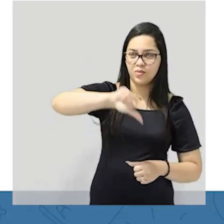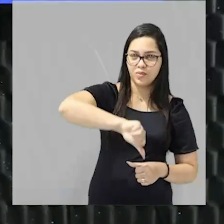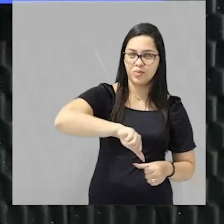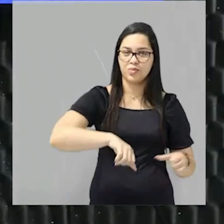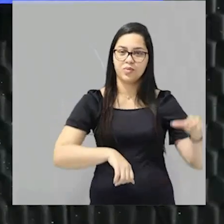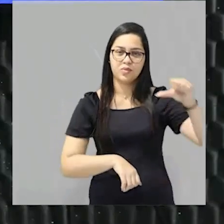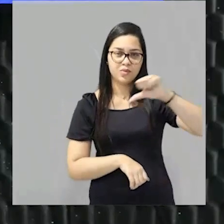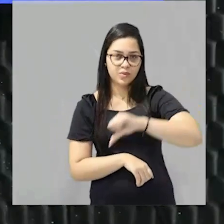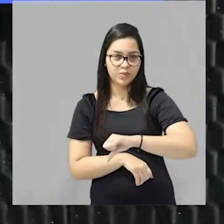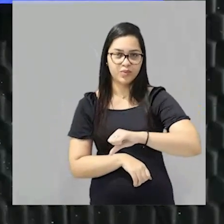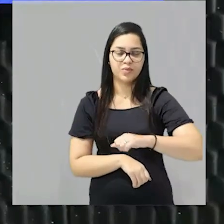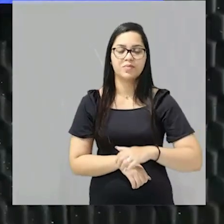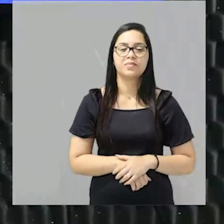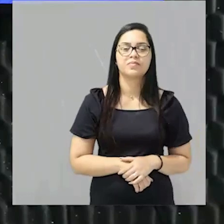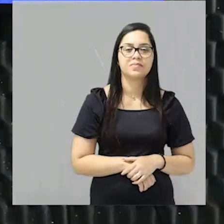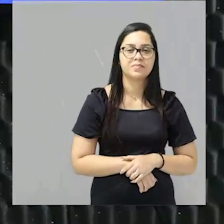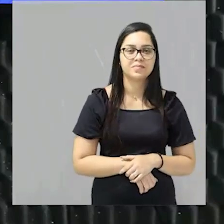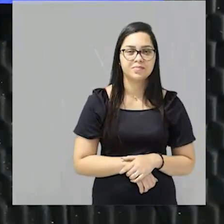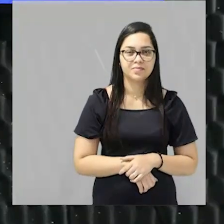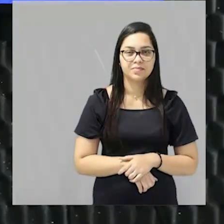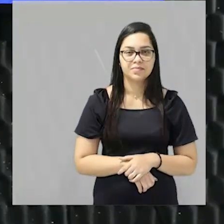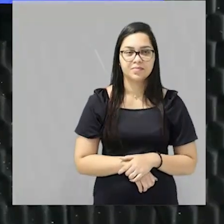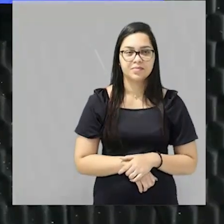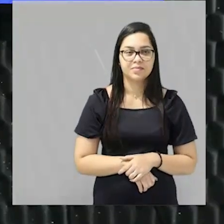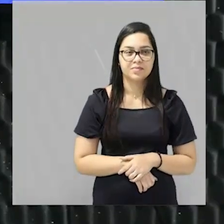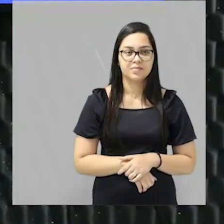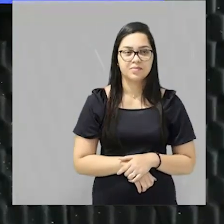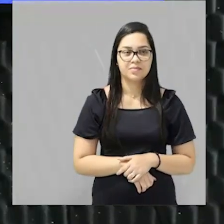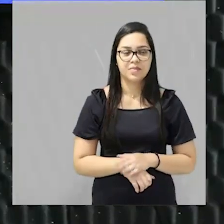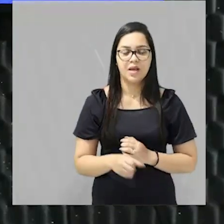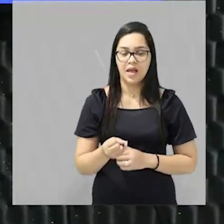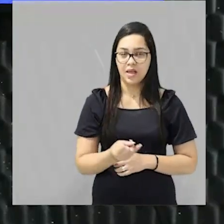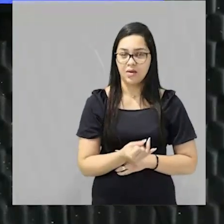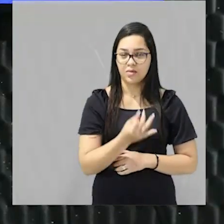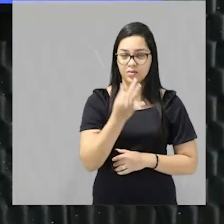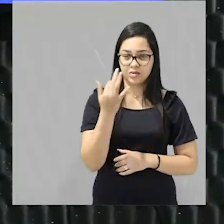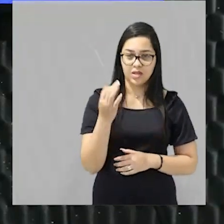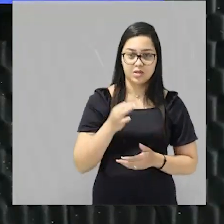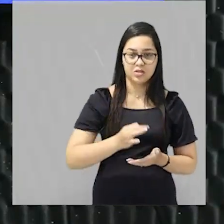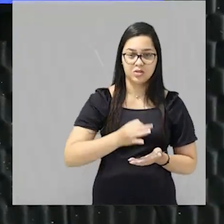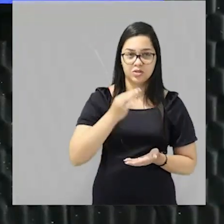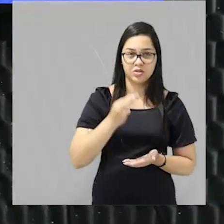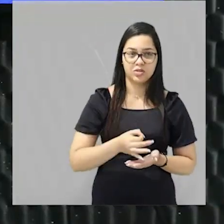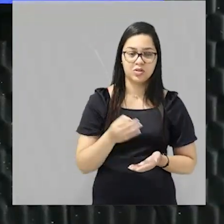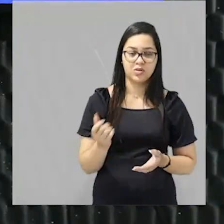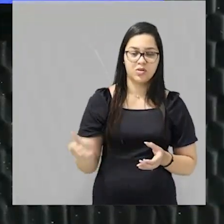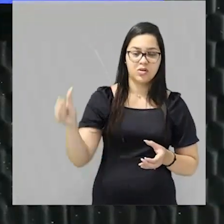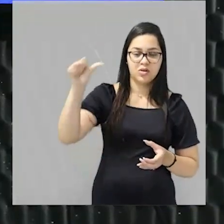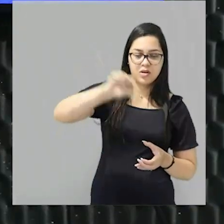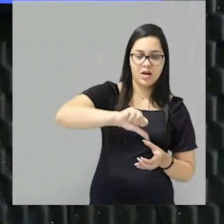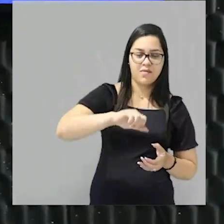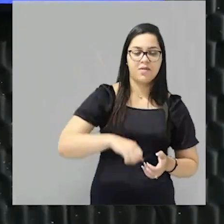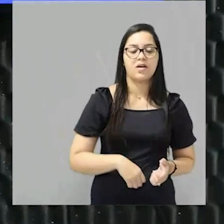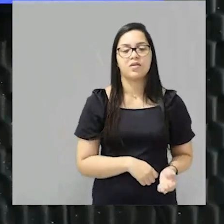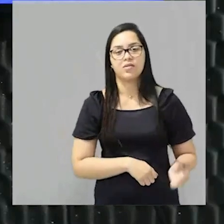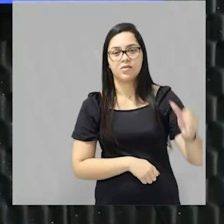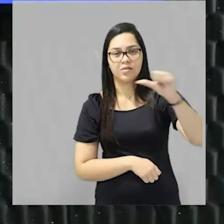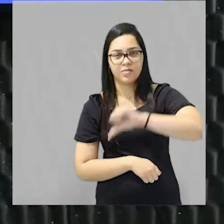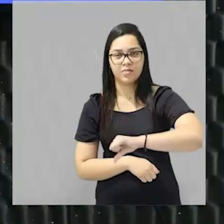tem o conceito. Onde aí a situação mostra a limitação desses conceitos. Ou seja, a gente está usando o conceito de forma errada, tá